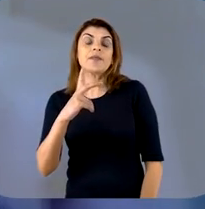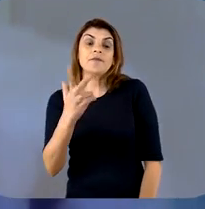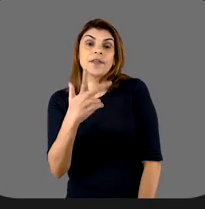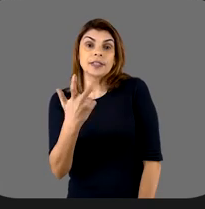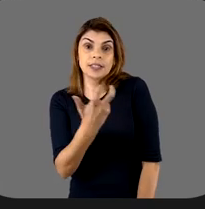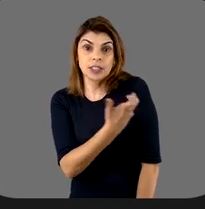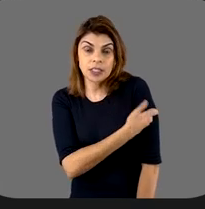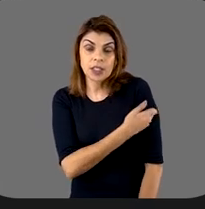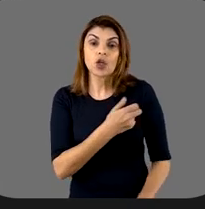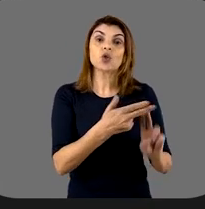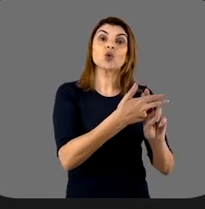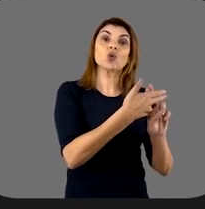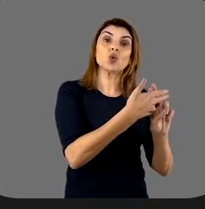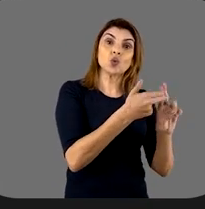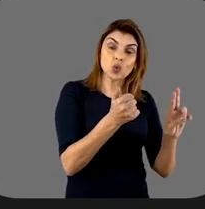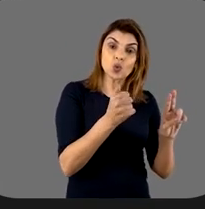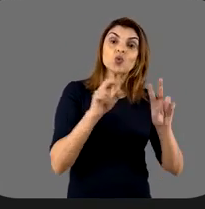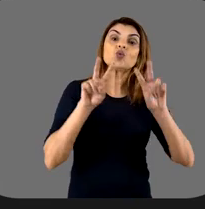do SUS,